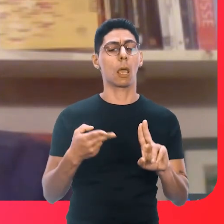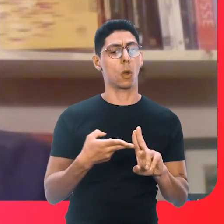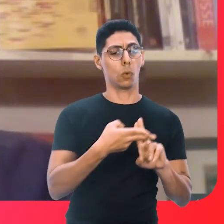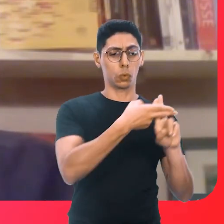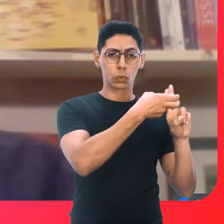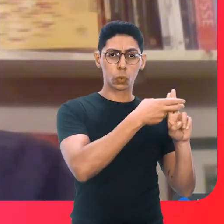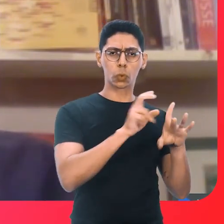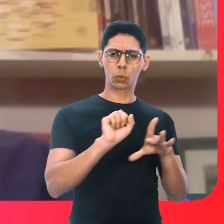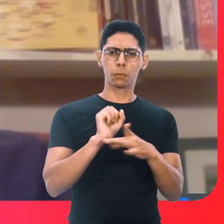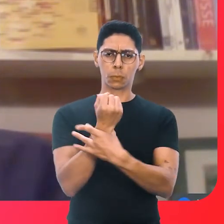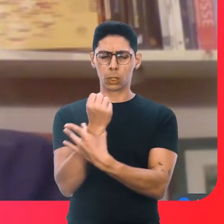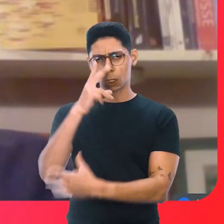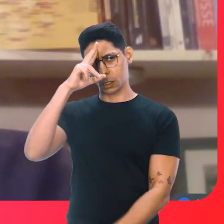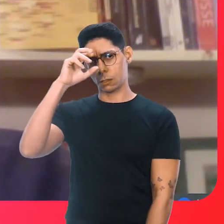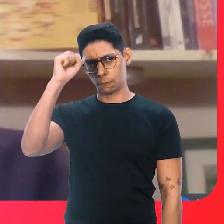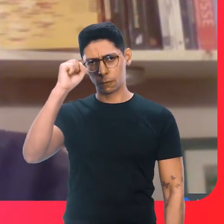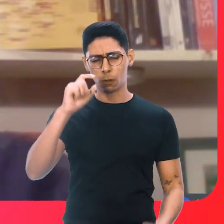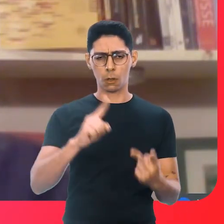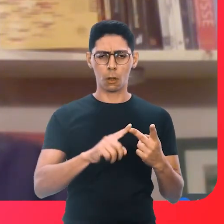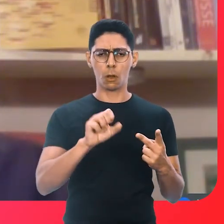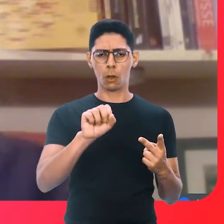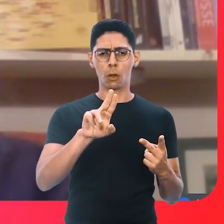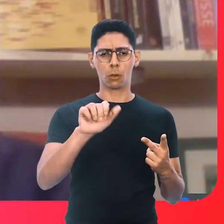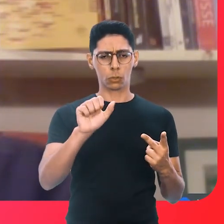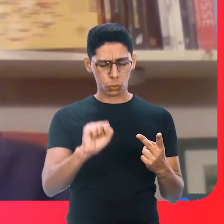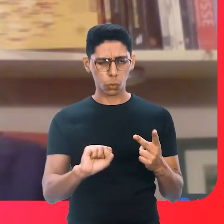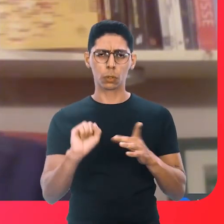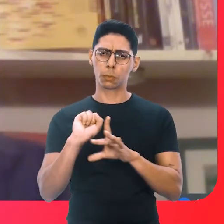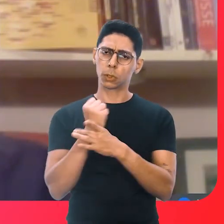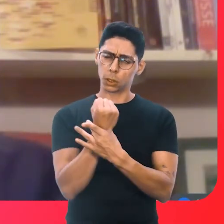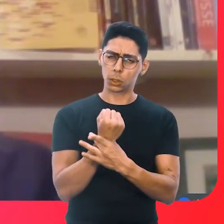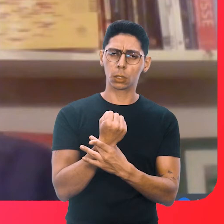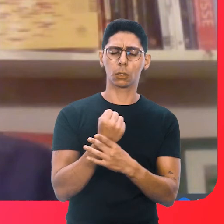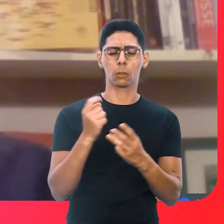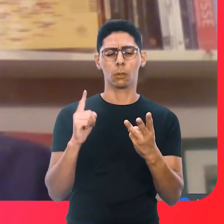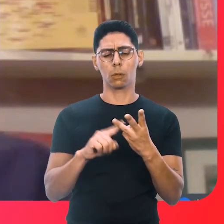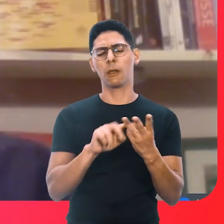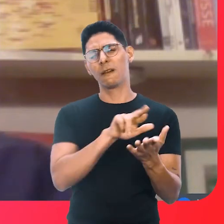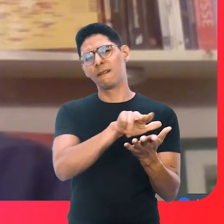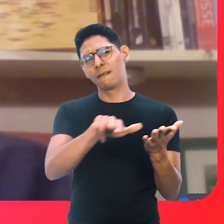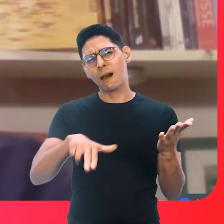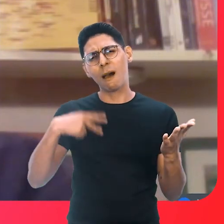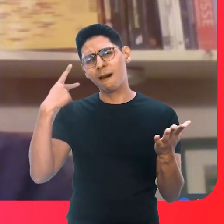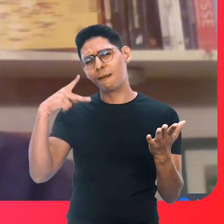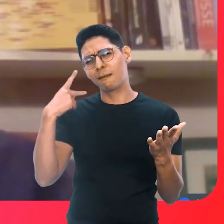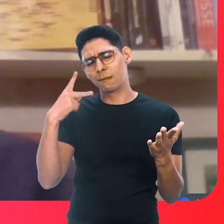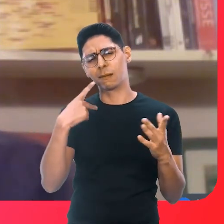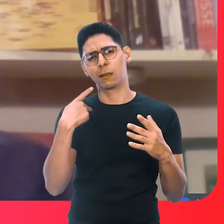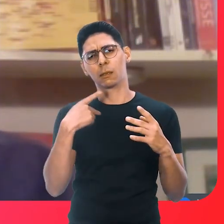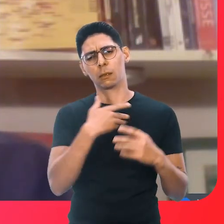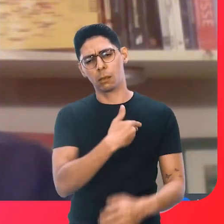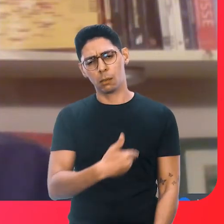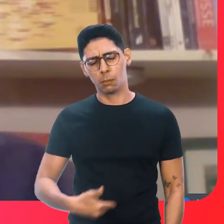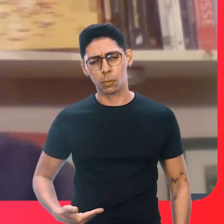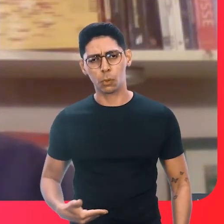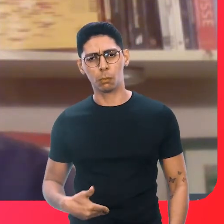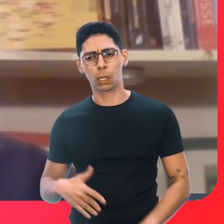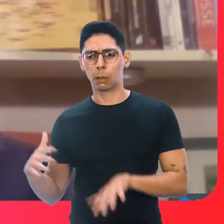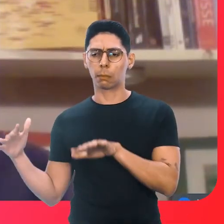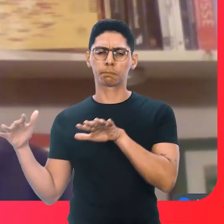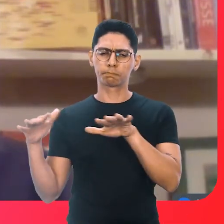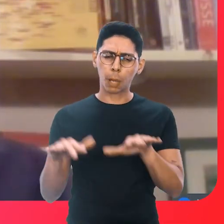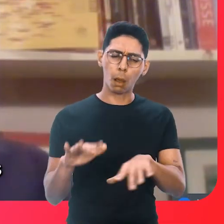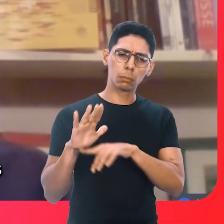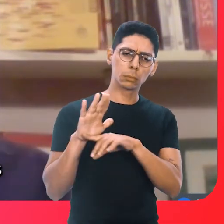e fortalecido, o SUAS protegido e fortalecido, e outras políticas públicas que são de atenção à população de